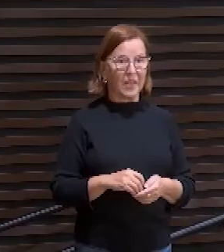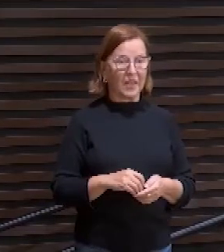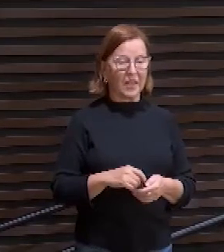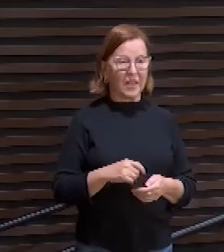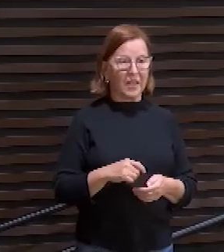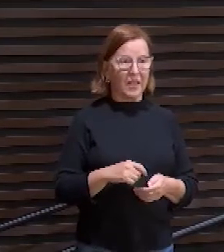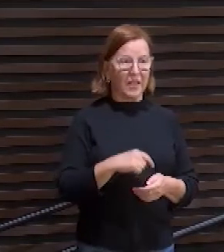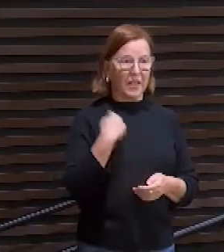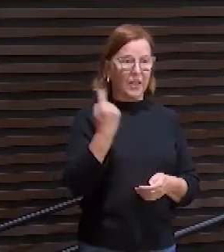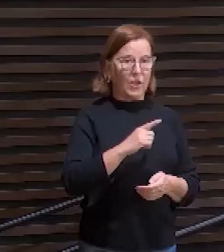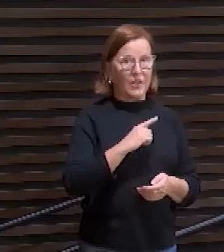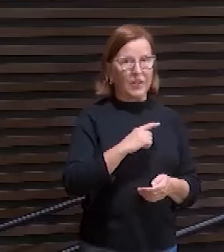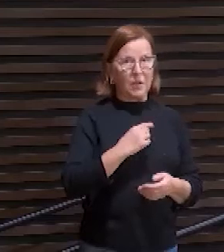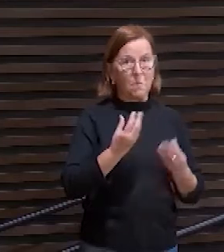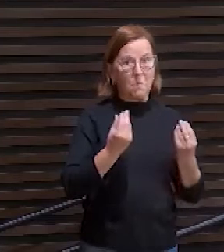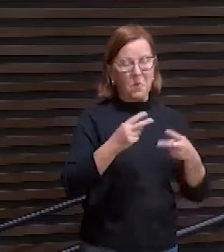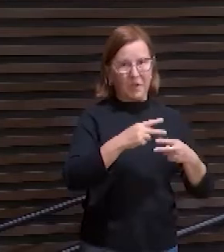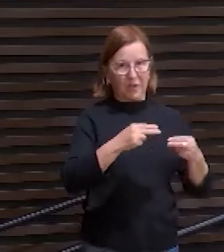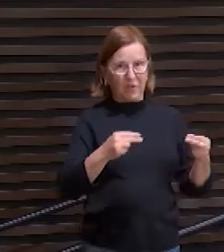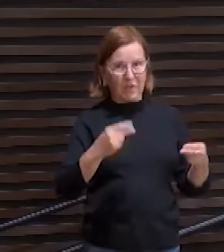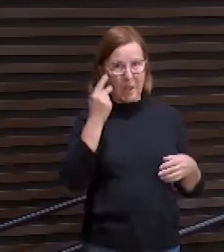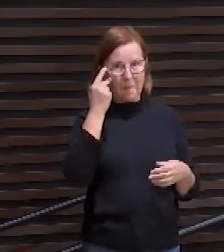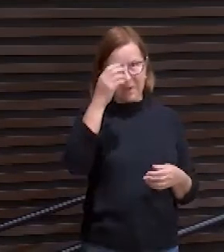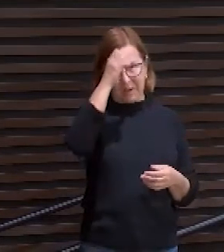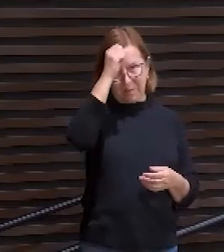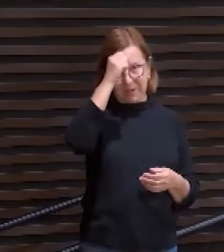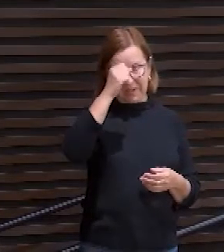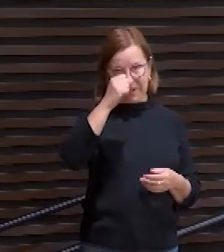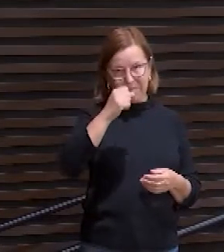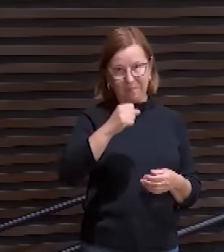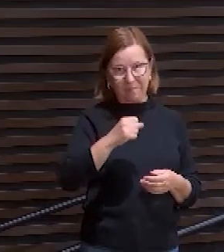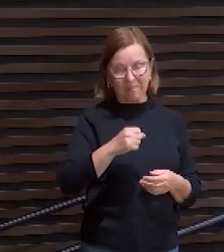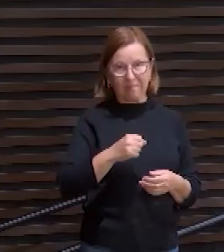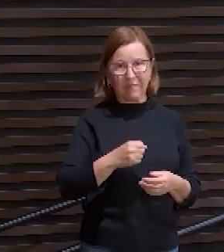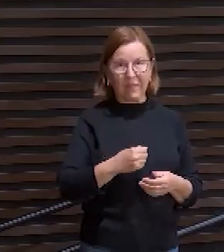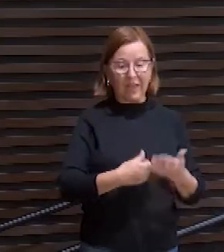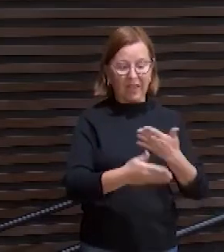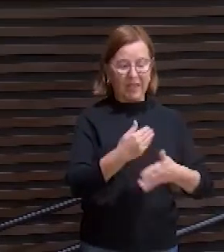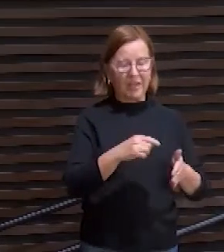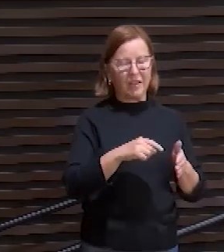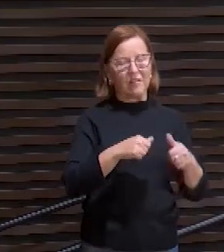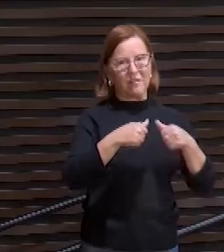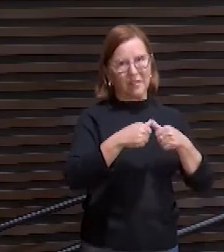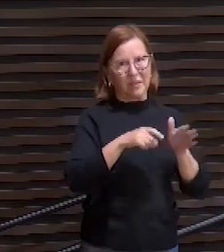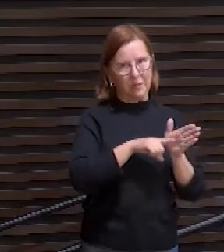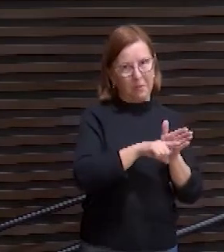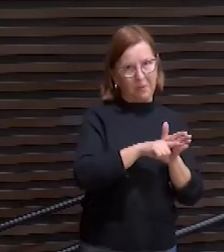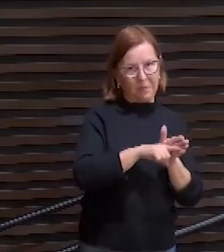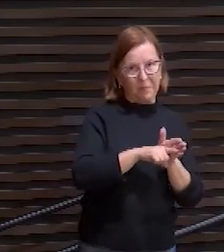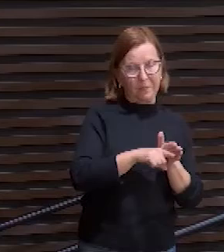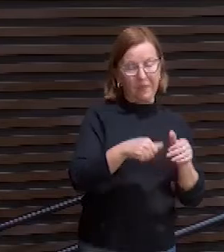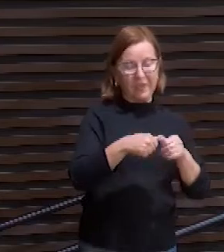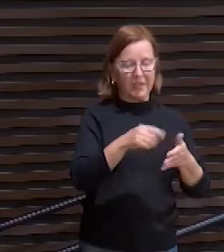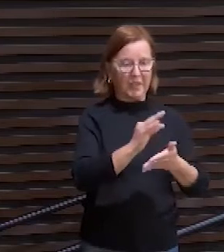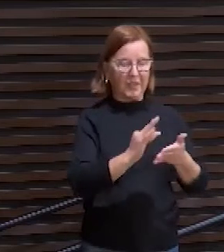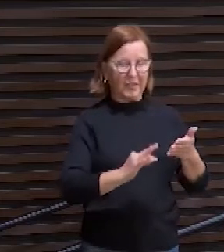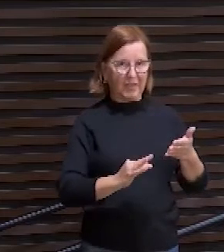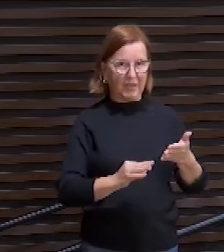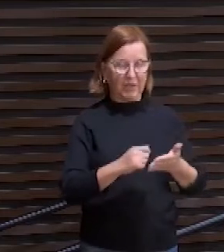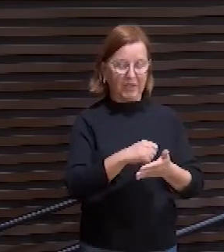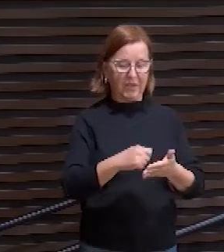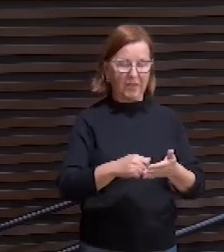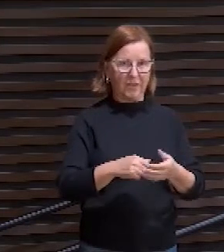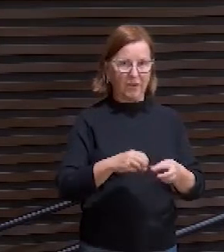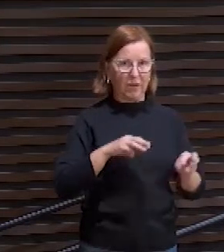a partir dessa pergunta. E a passagem que eu queria trazer para vocês, ela está lá em Marcos,